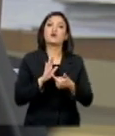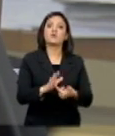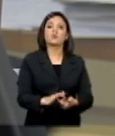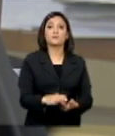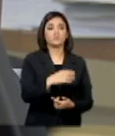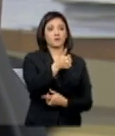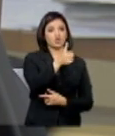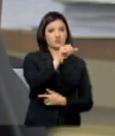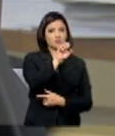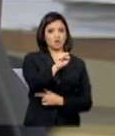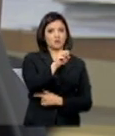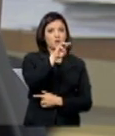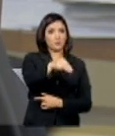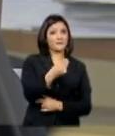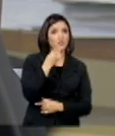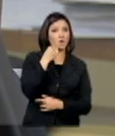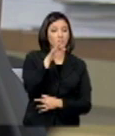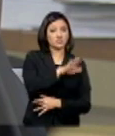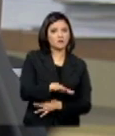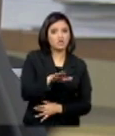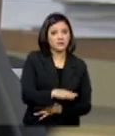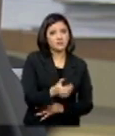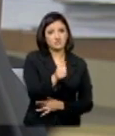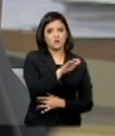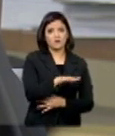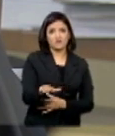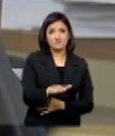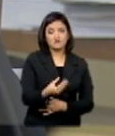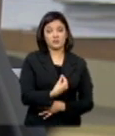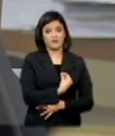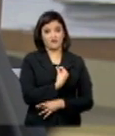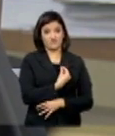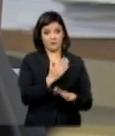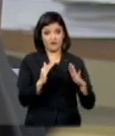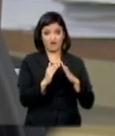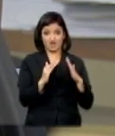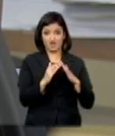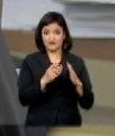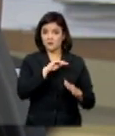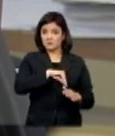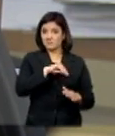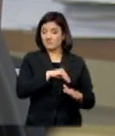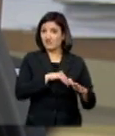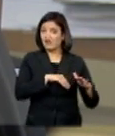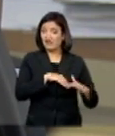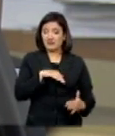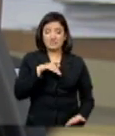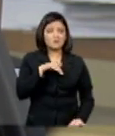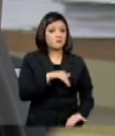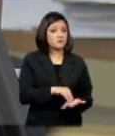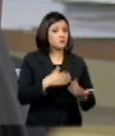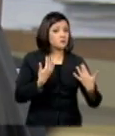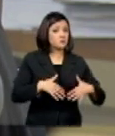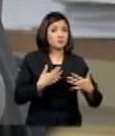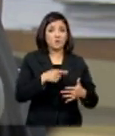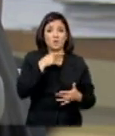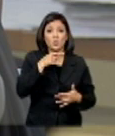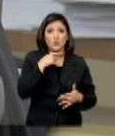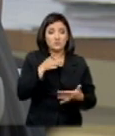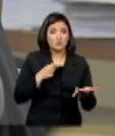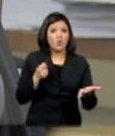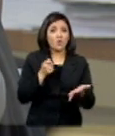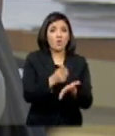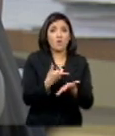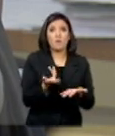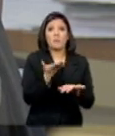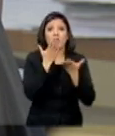crianças e adolescentes vivem em domicílios com renda per capita é insuficiente para adquirir uma cesta básica de